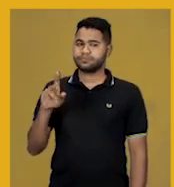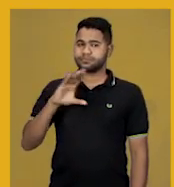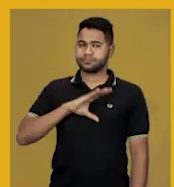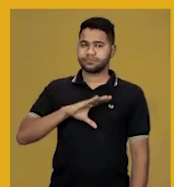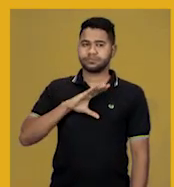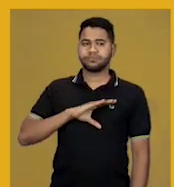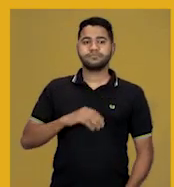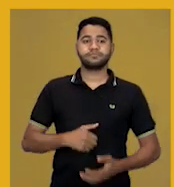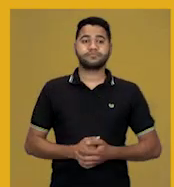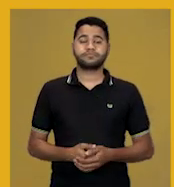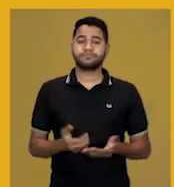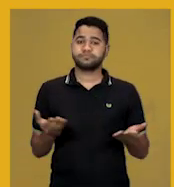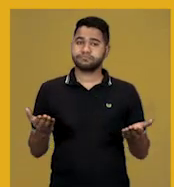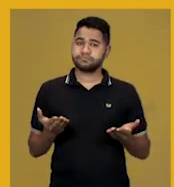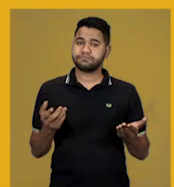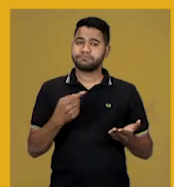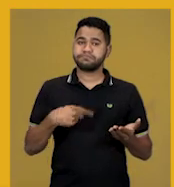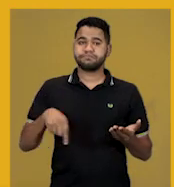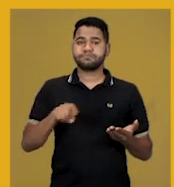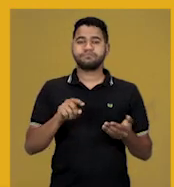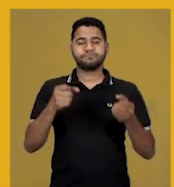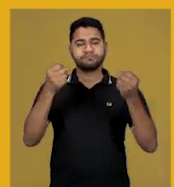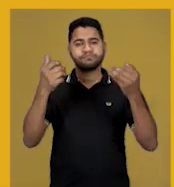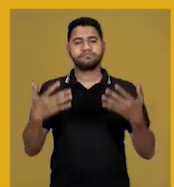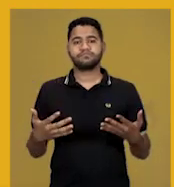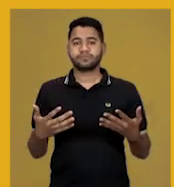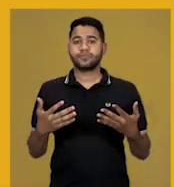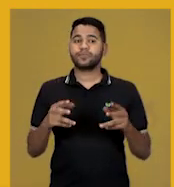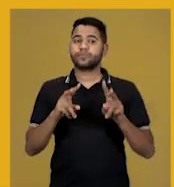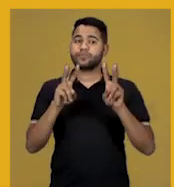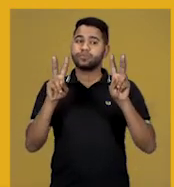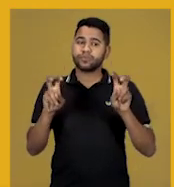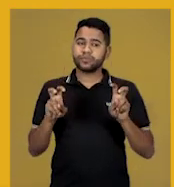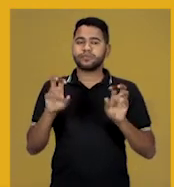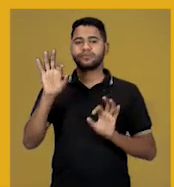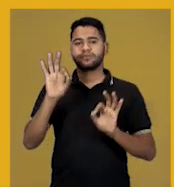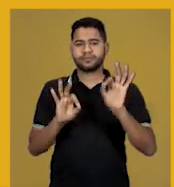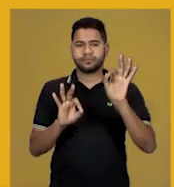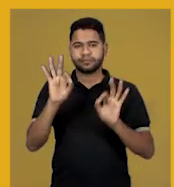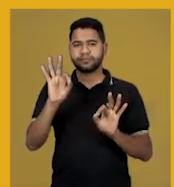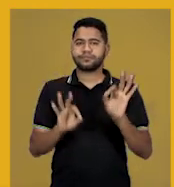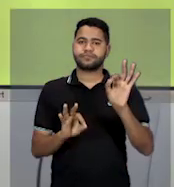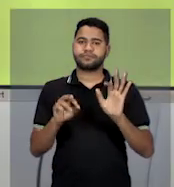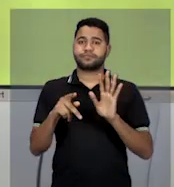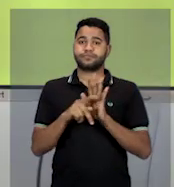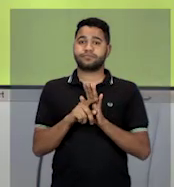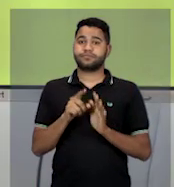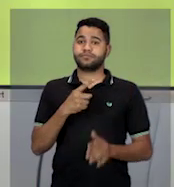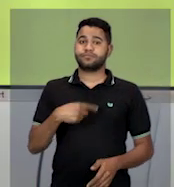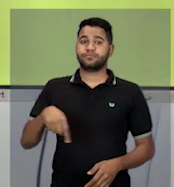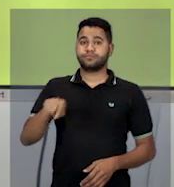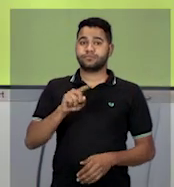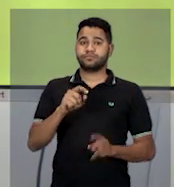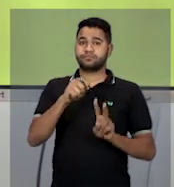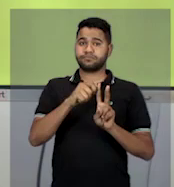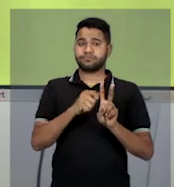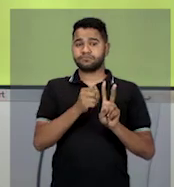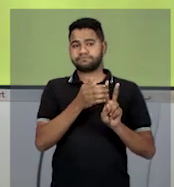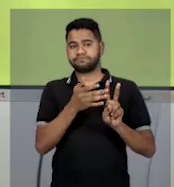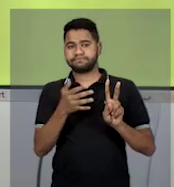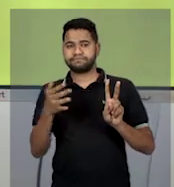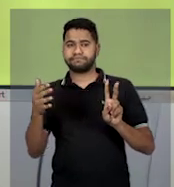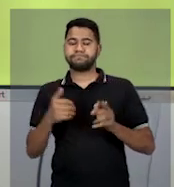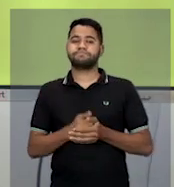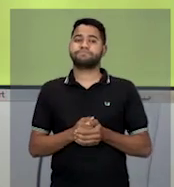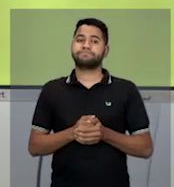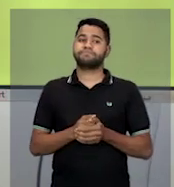portuguesa e hoje nós vamos falar um pouco sobre a organização do nosso bimestre.